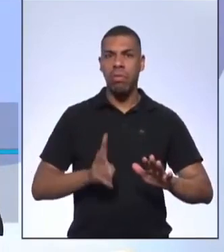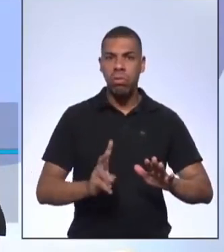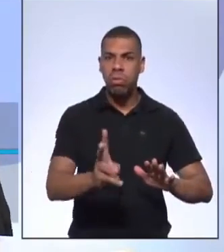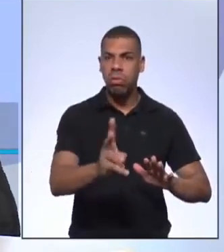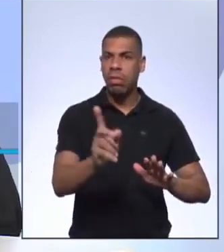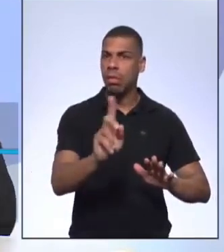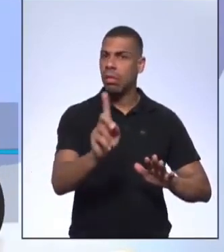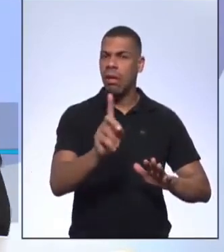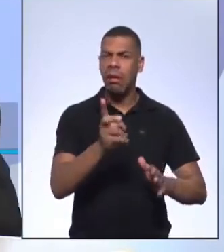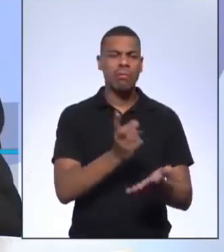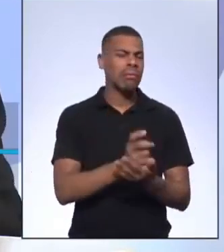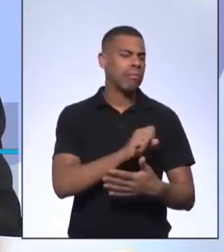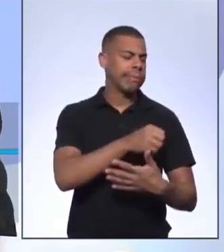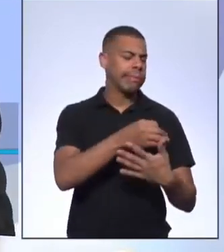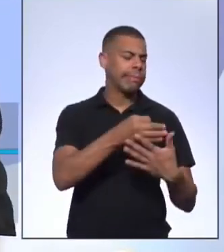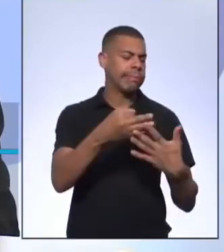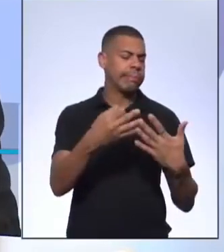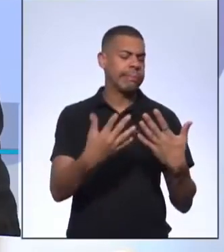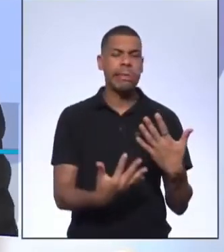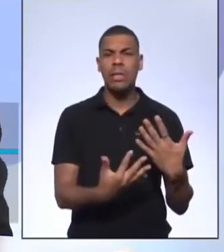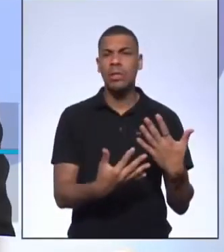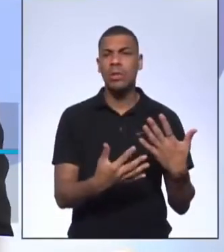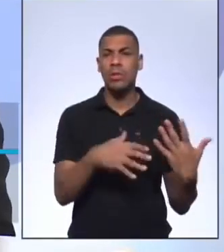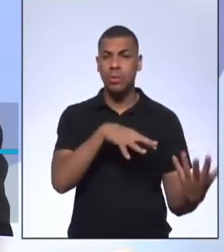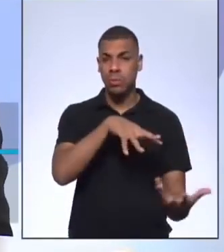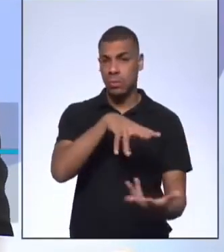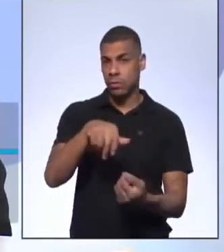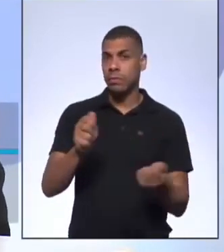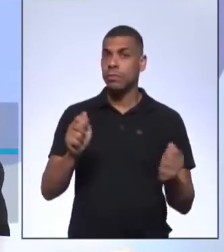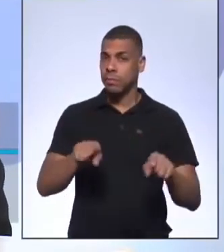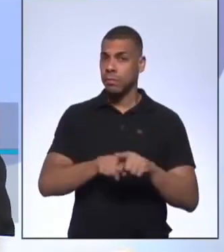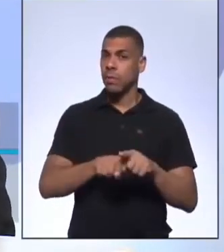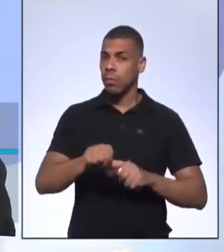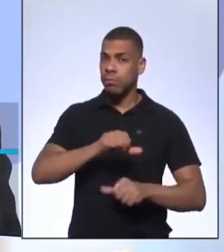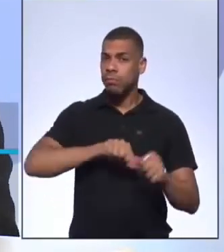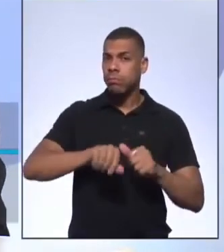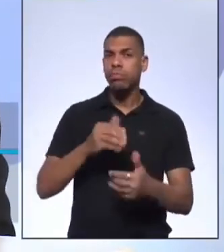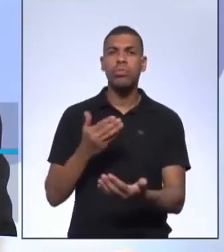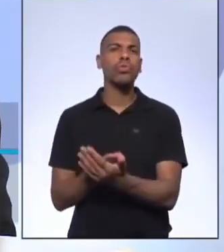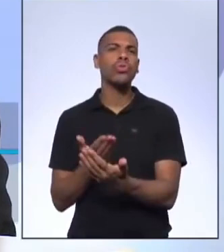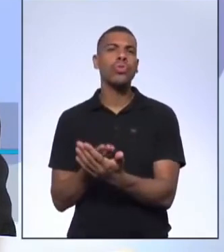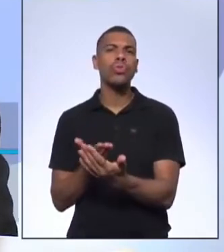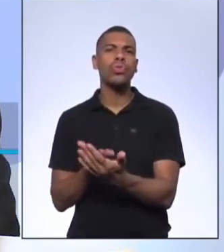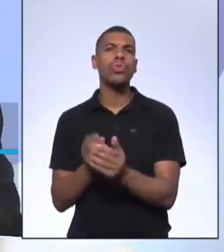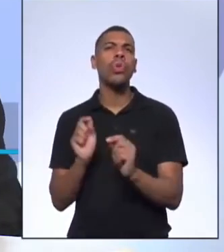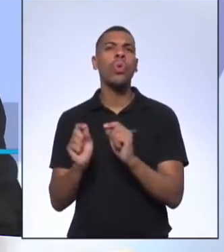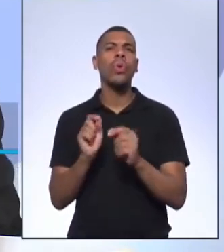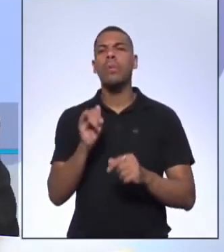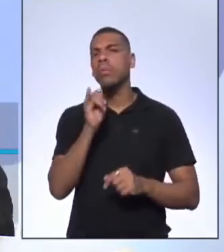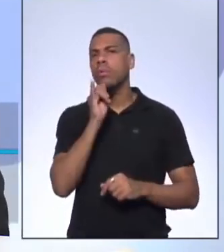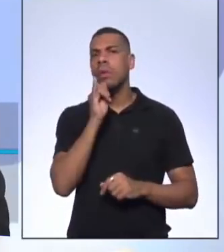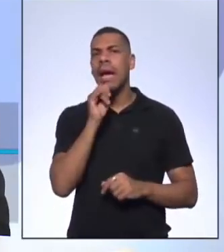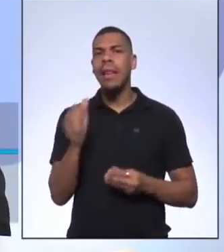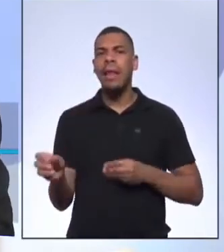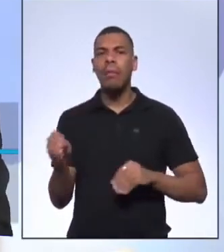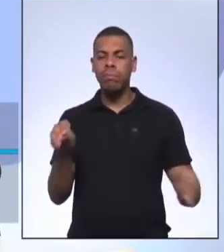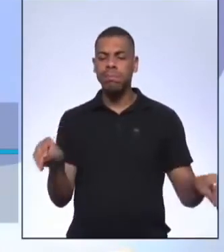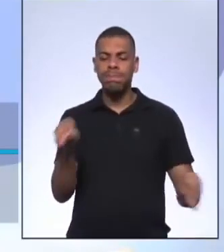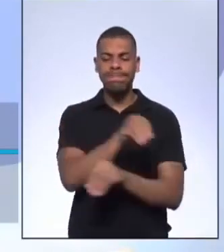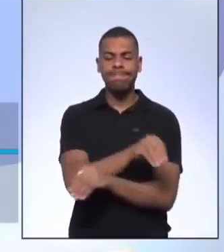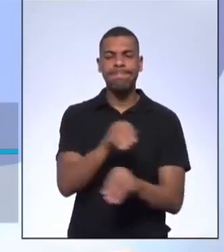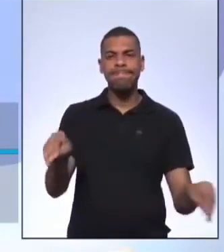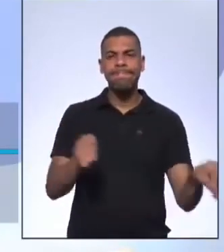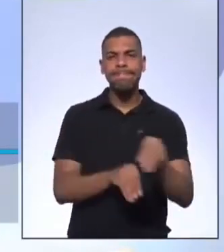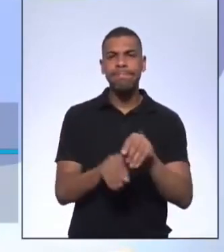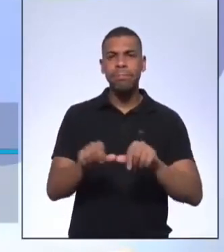vários casos, inúmeros casos no nosso planeta que podem ser estudados quando o sentido é essa mudança